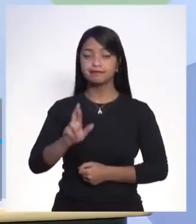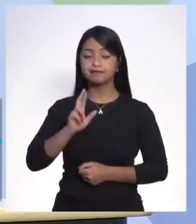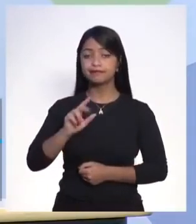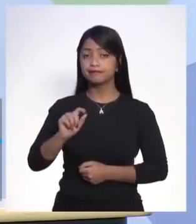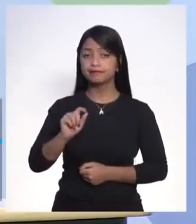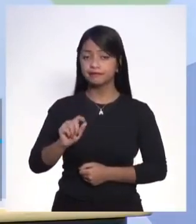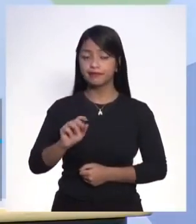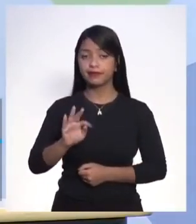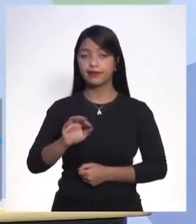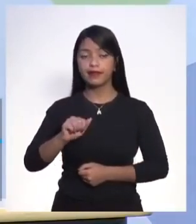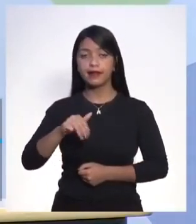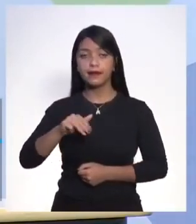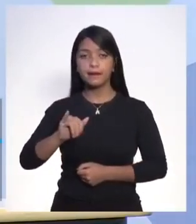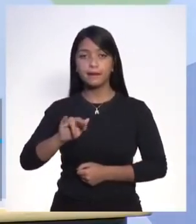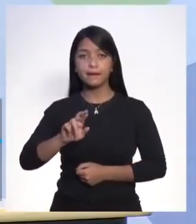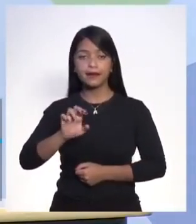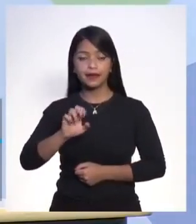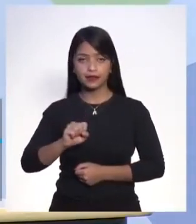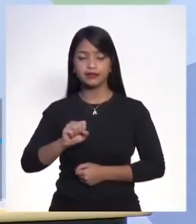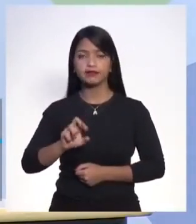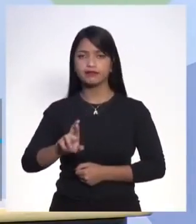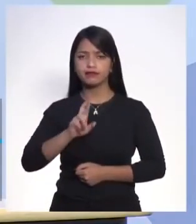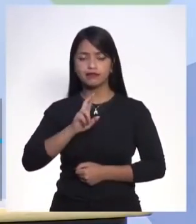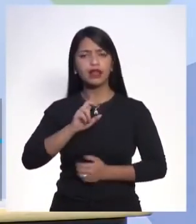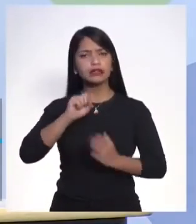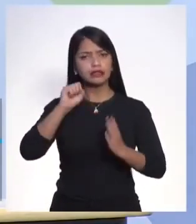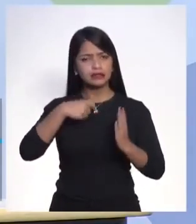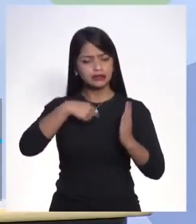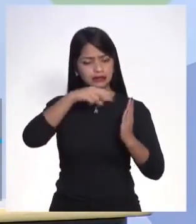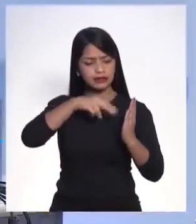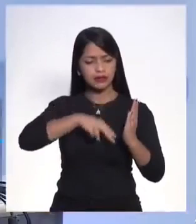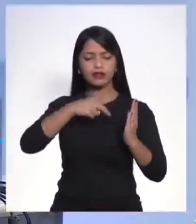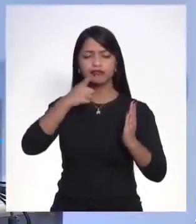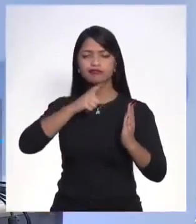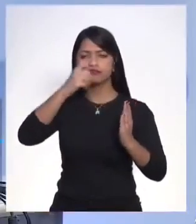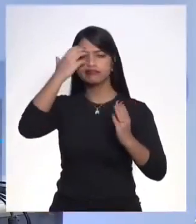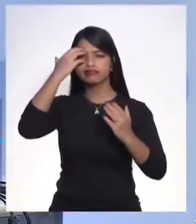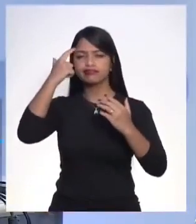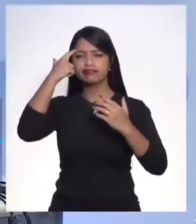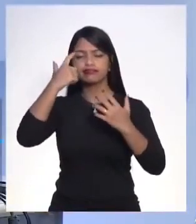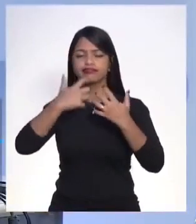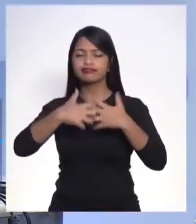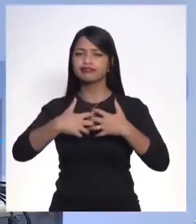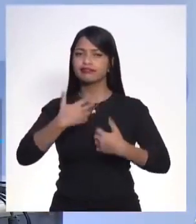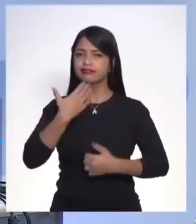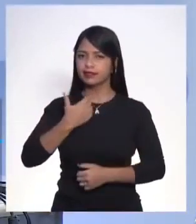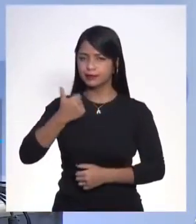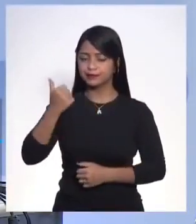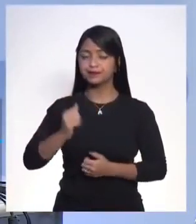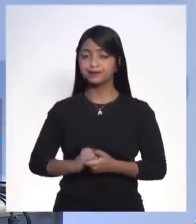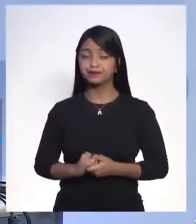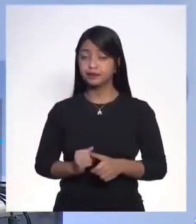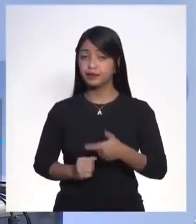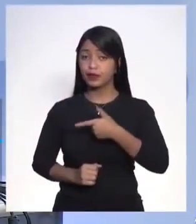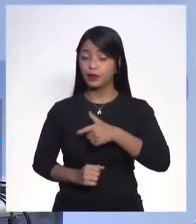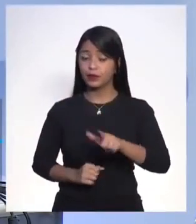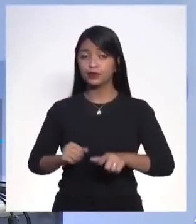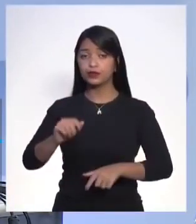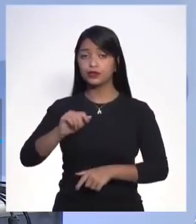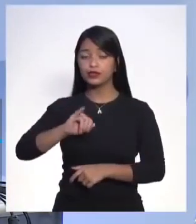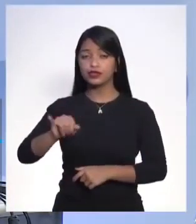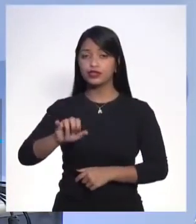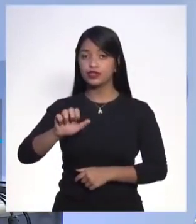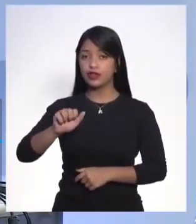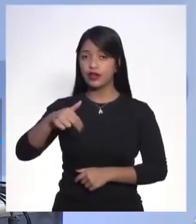uma interpretação melhor. Você tem alguma? Jean, do Prodaniel, sim, senão não entendemos tudo que